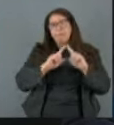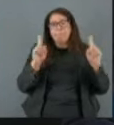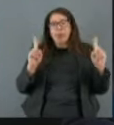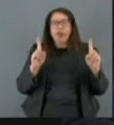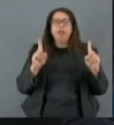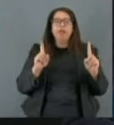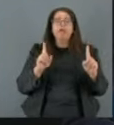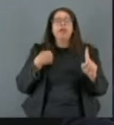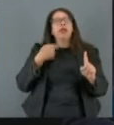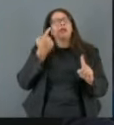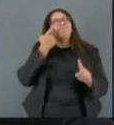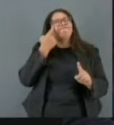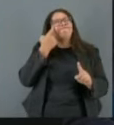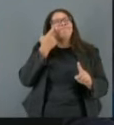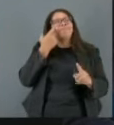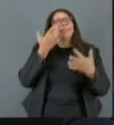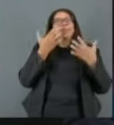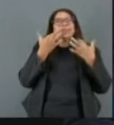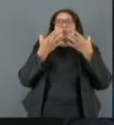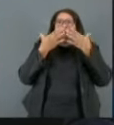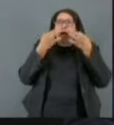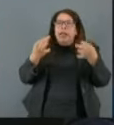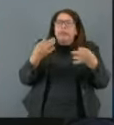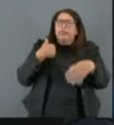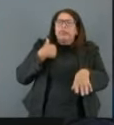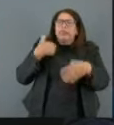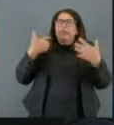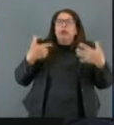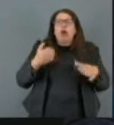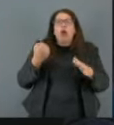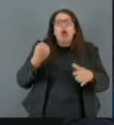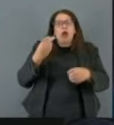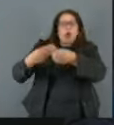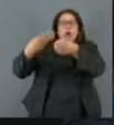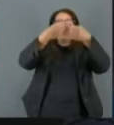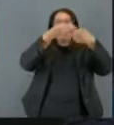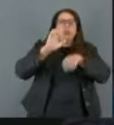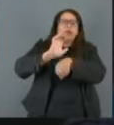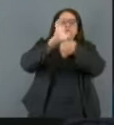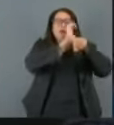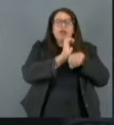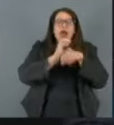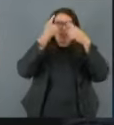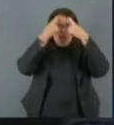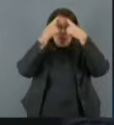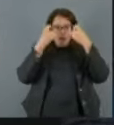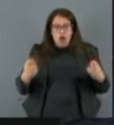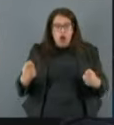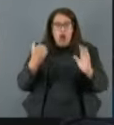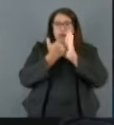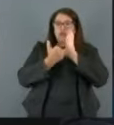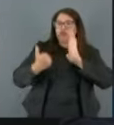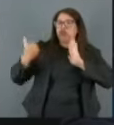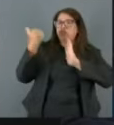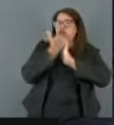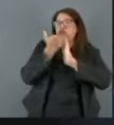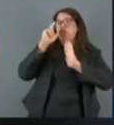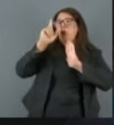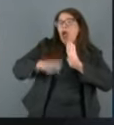que chama a atenção é que os estados nos quais os números de assassinatos e de violência são mais altos são de